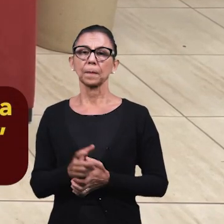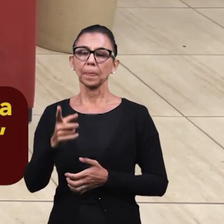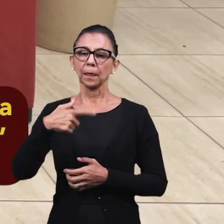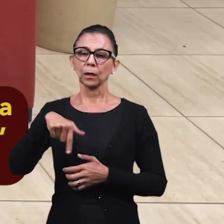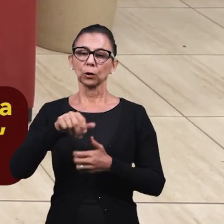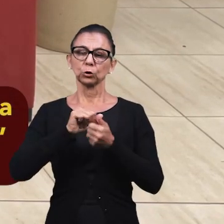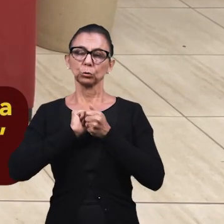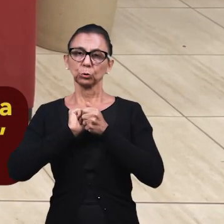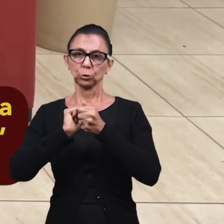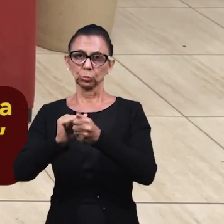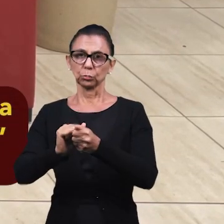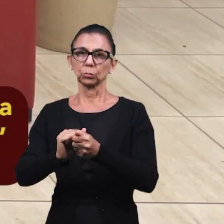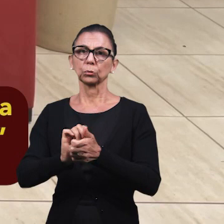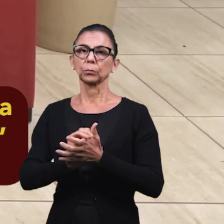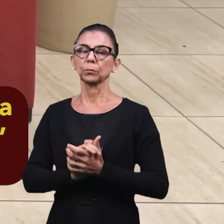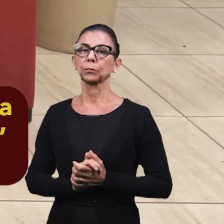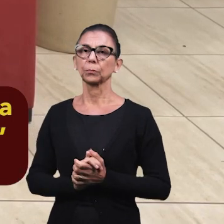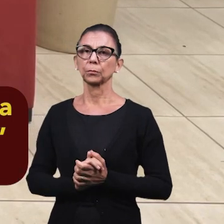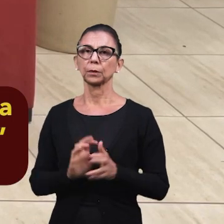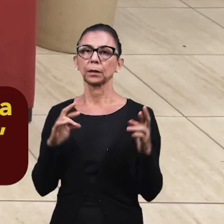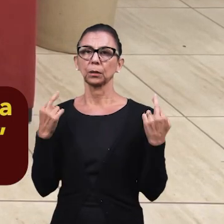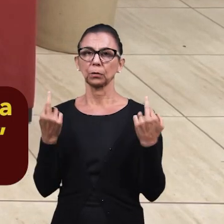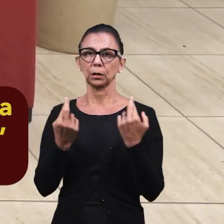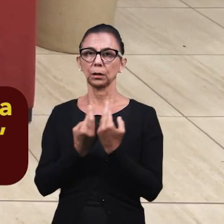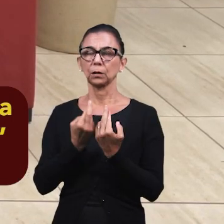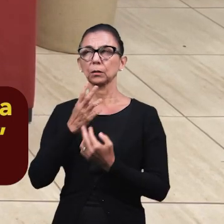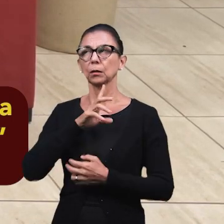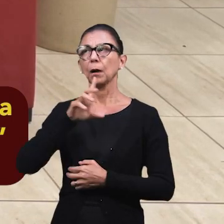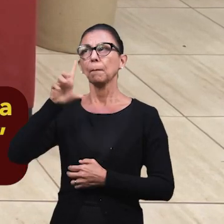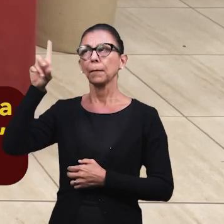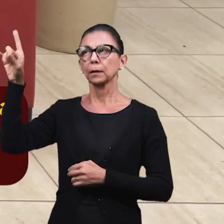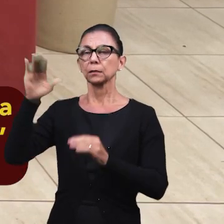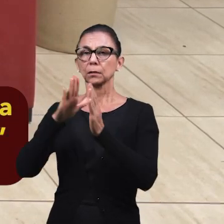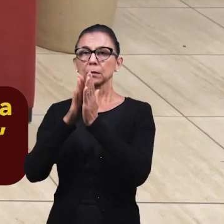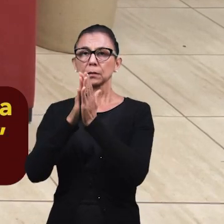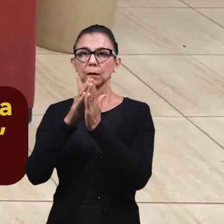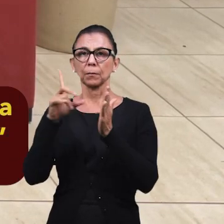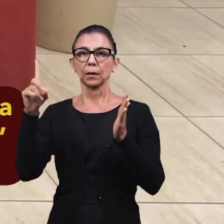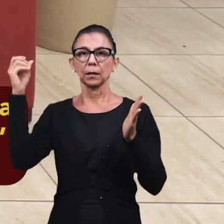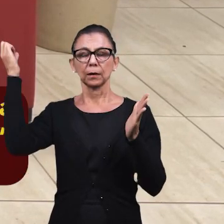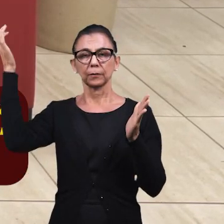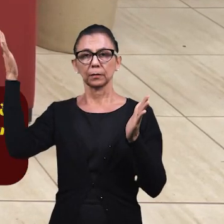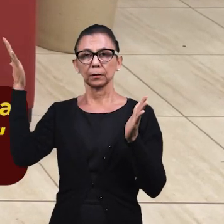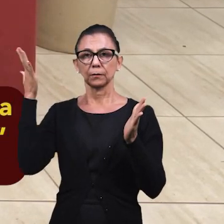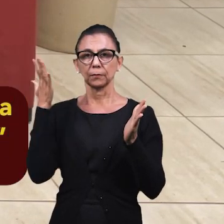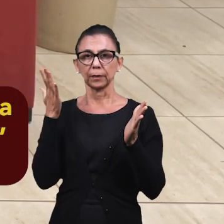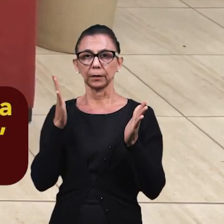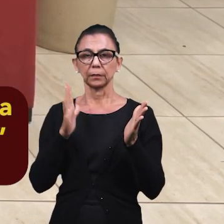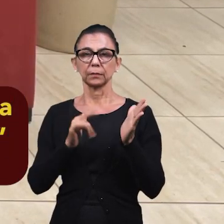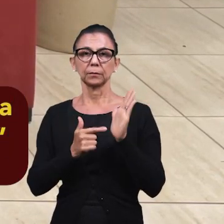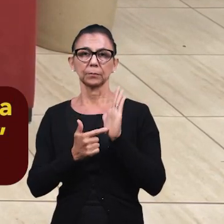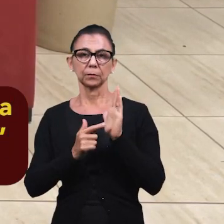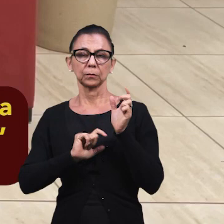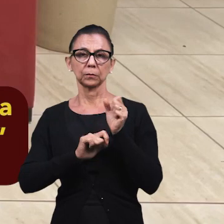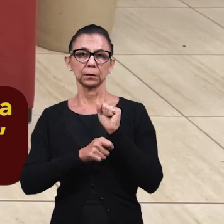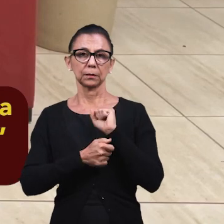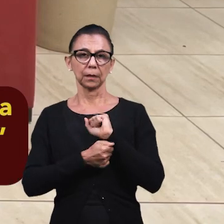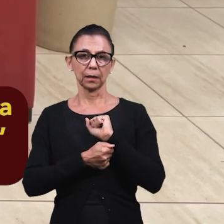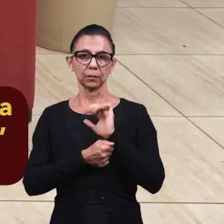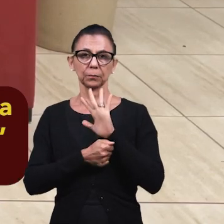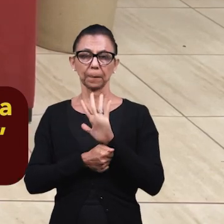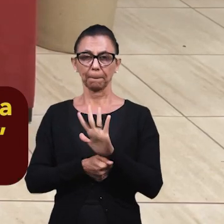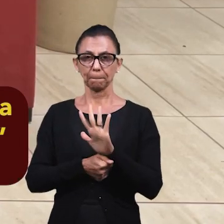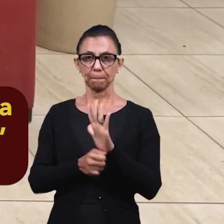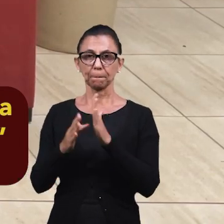nós, para que Deus nos abra a porta da palavra a fim de falarmos do mistério de